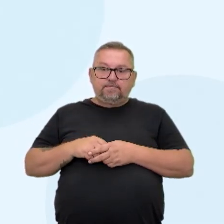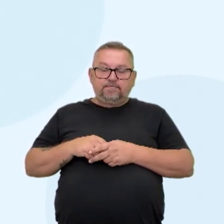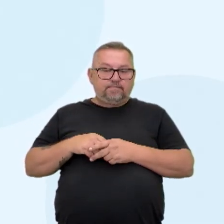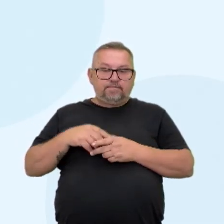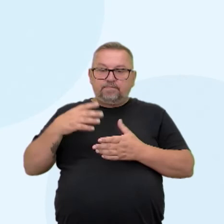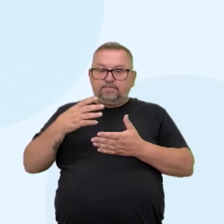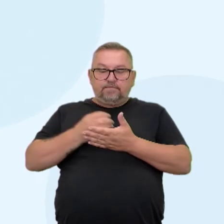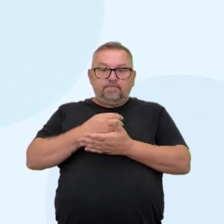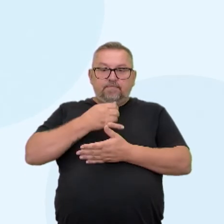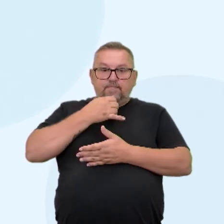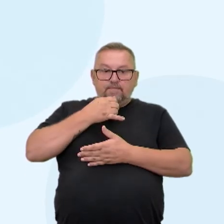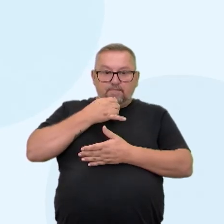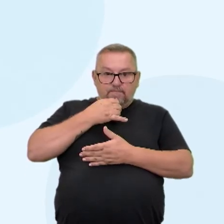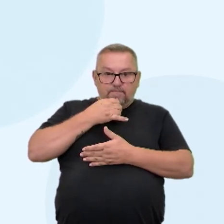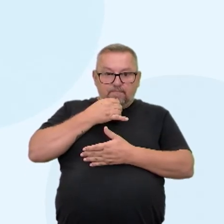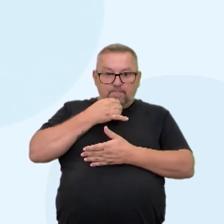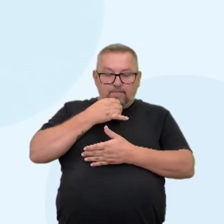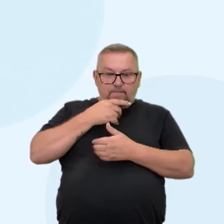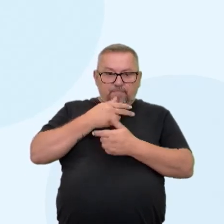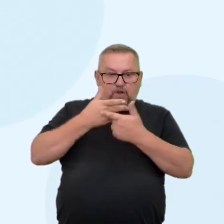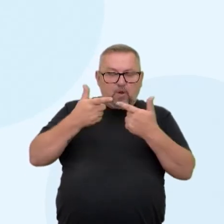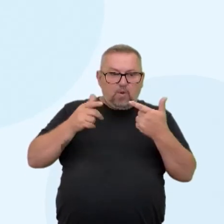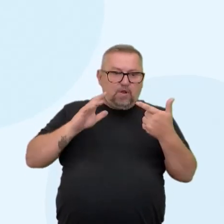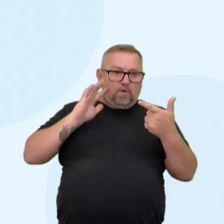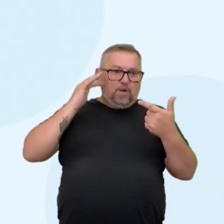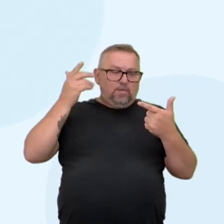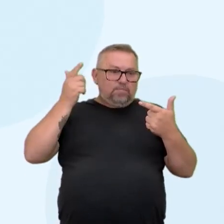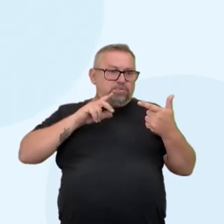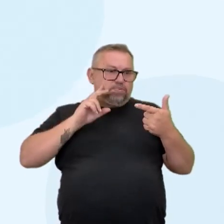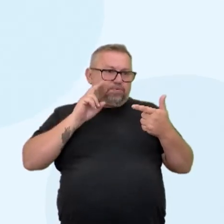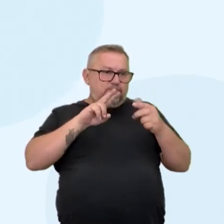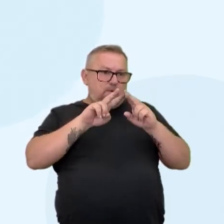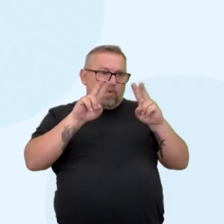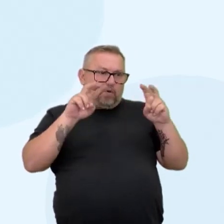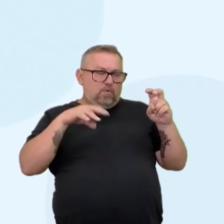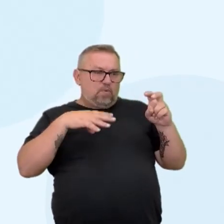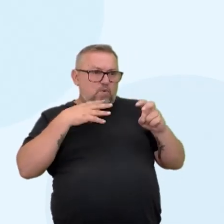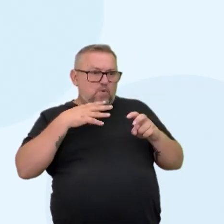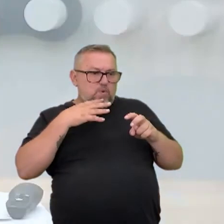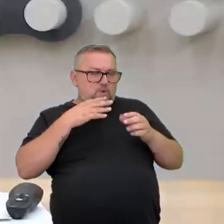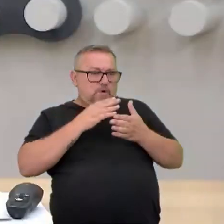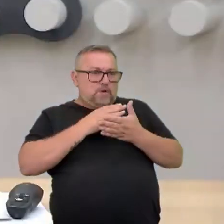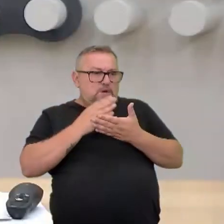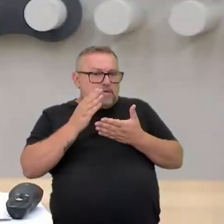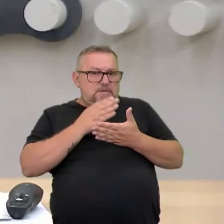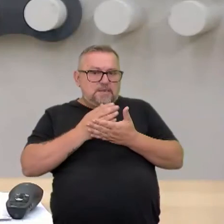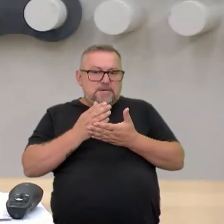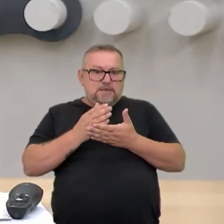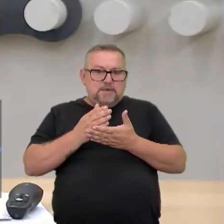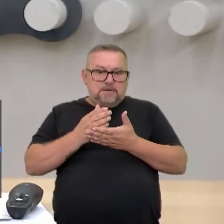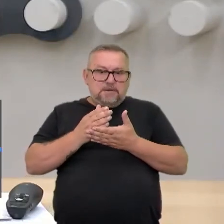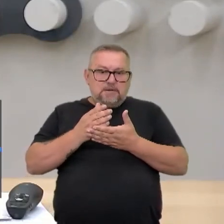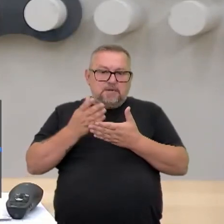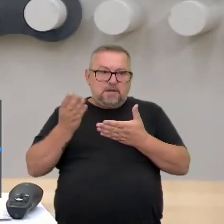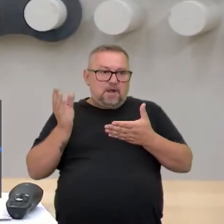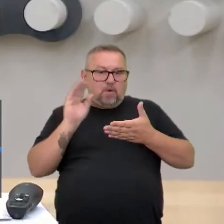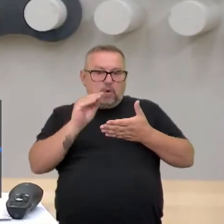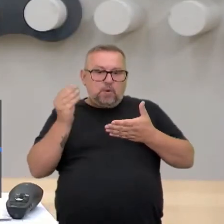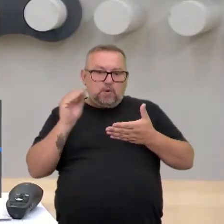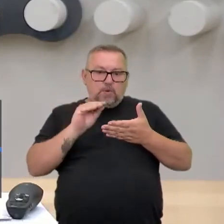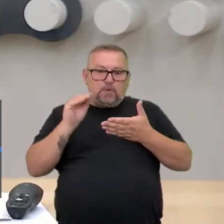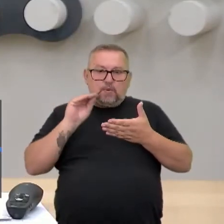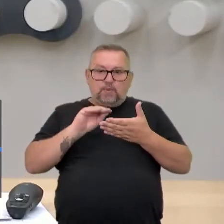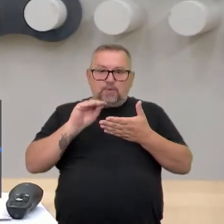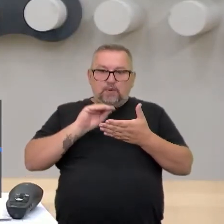pegar por exemplo uma questão x que eu quero entender que eu quero conhecer e começar a encher essa